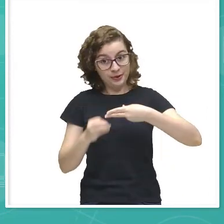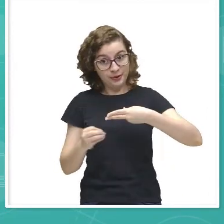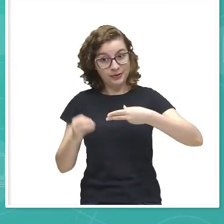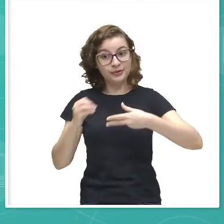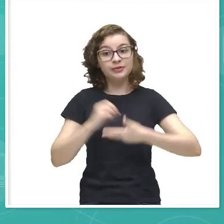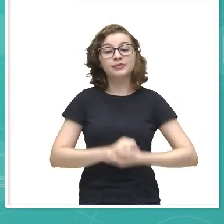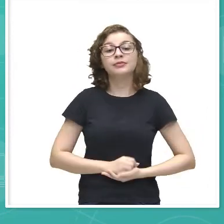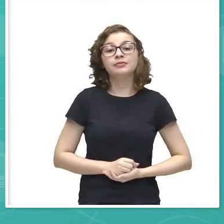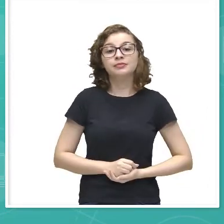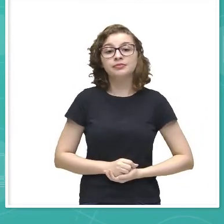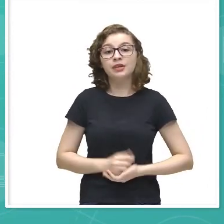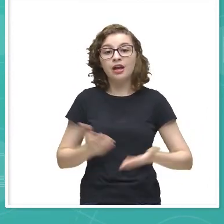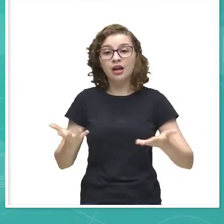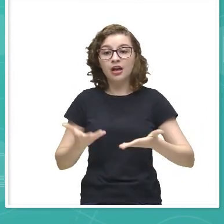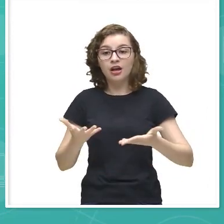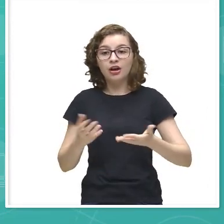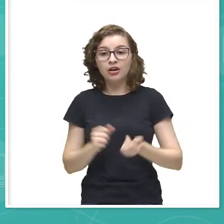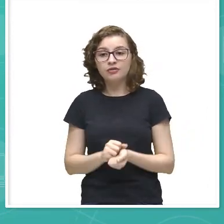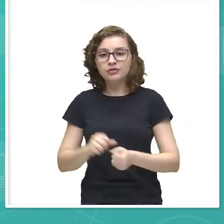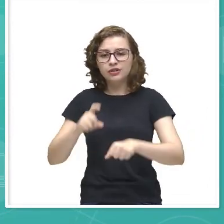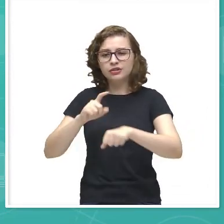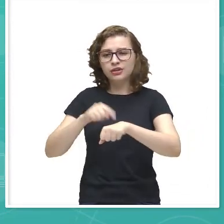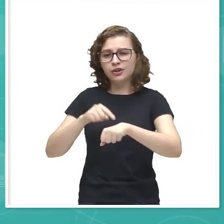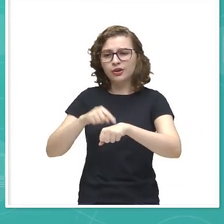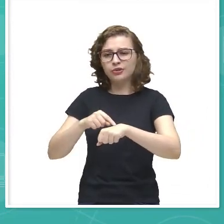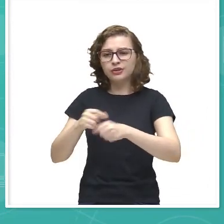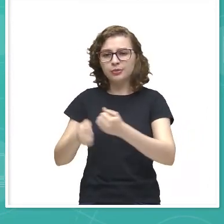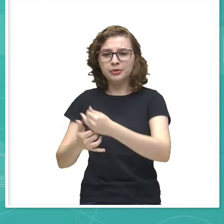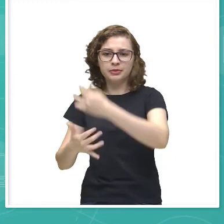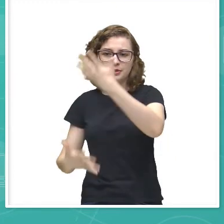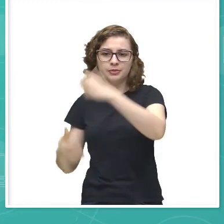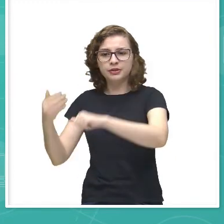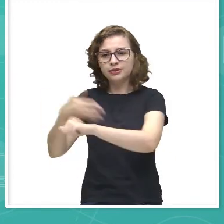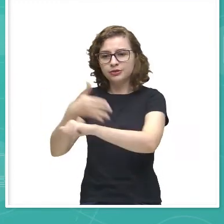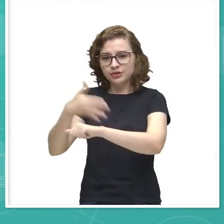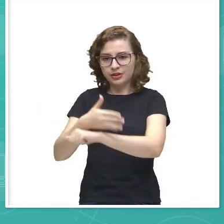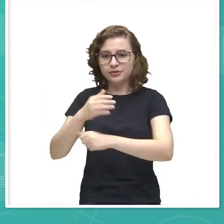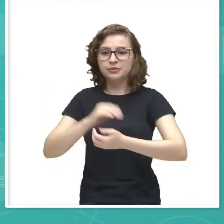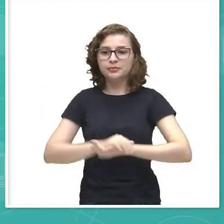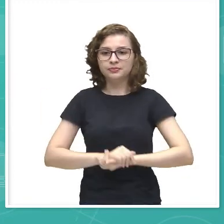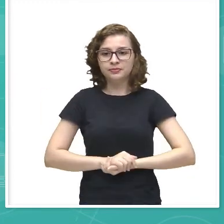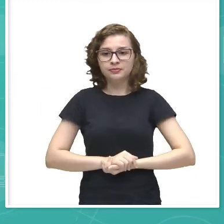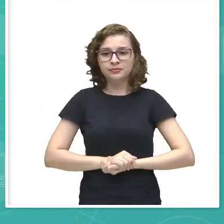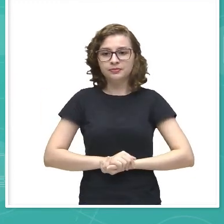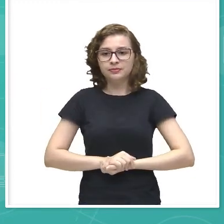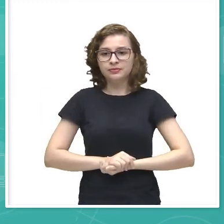adaptada. Agora vocês vão ter um tempo para realizar essa atividade. Daqui a pouco a gente volta para interagir.